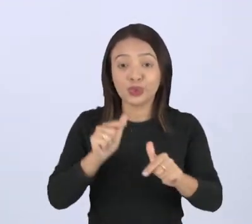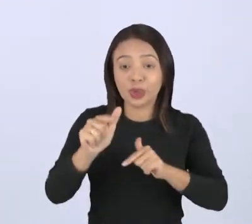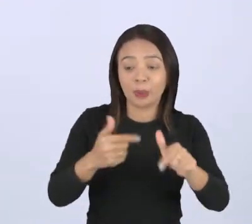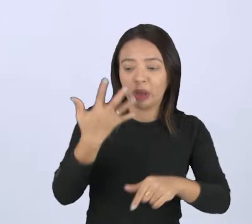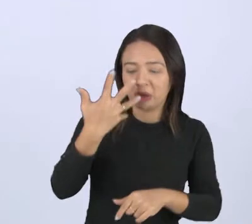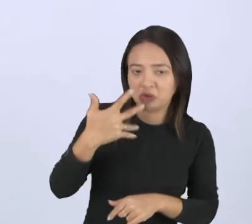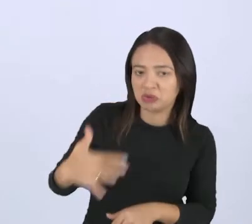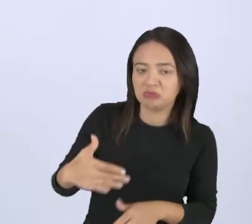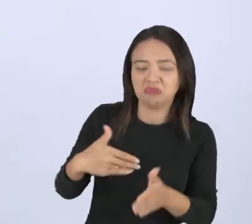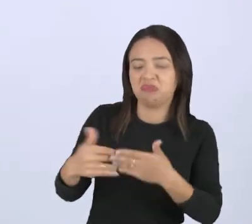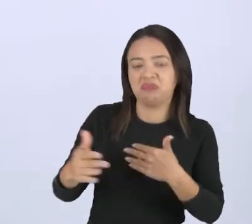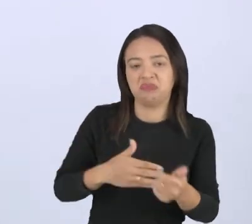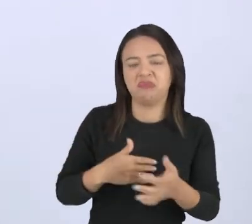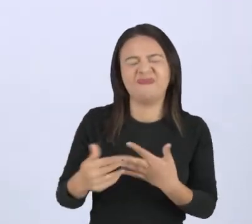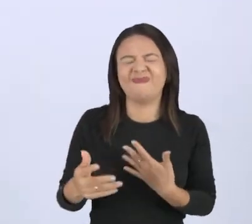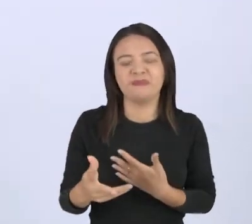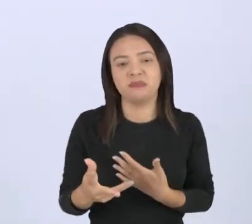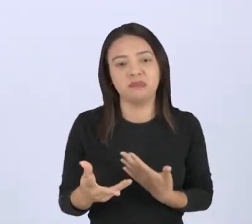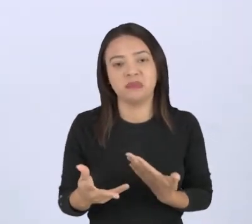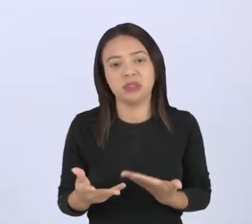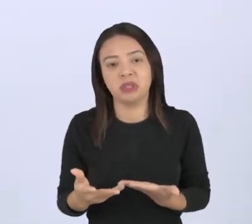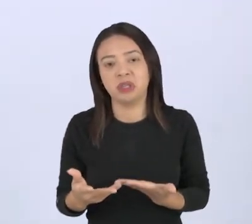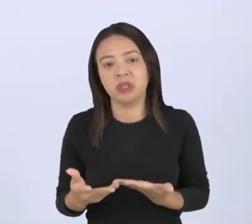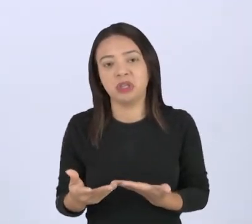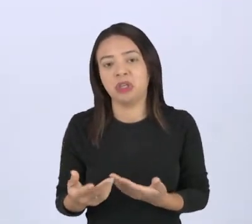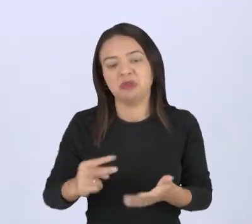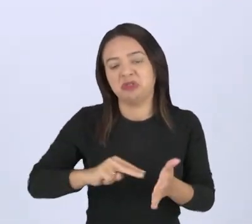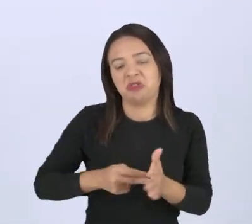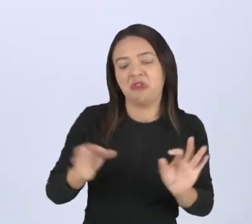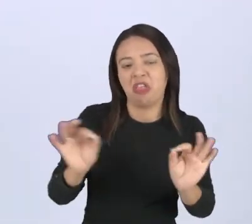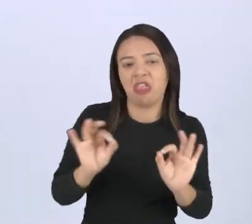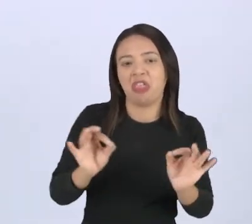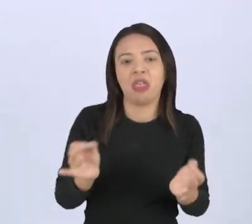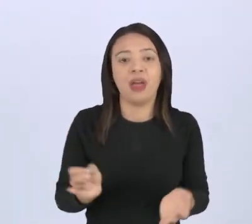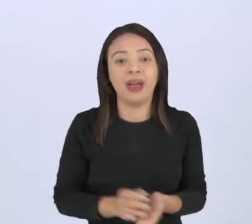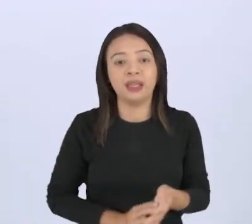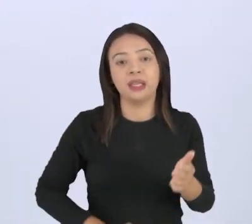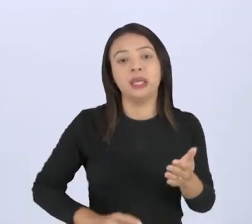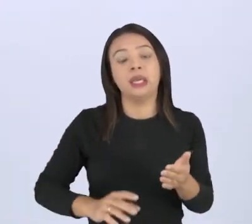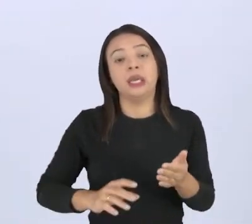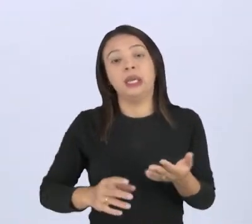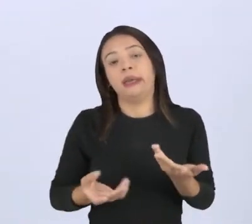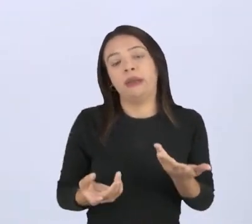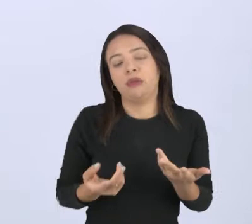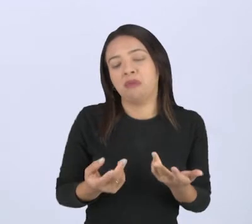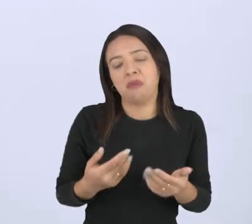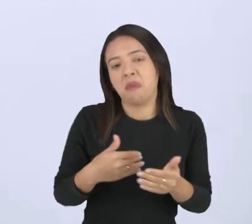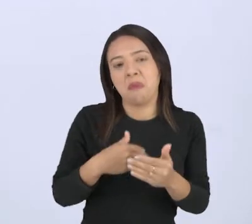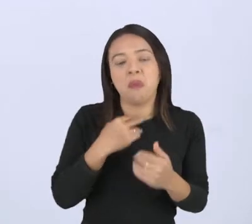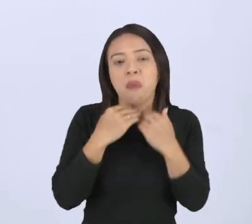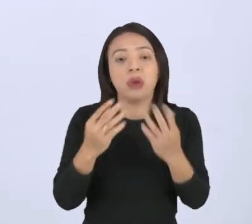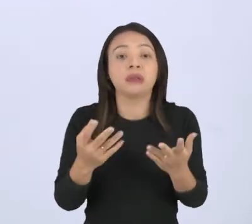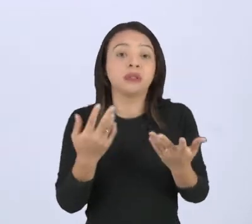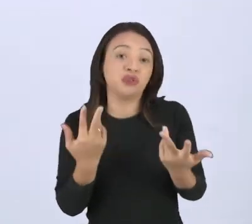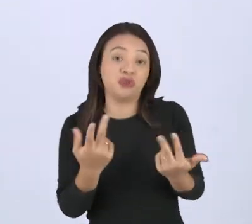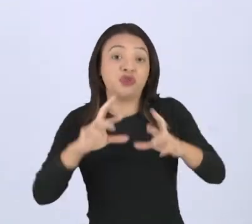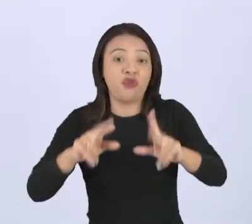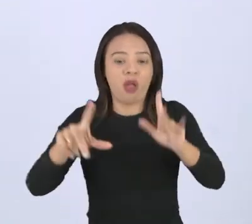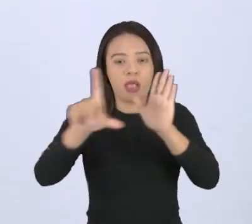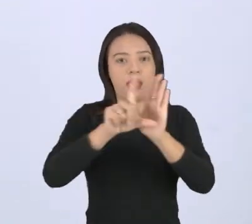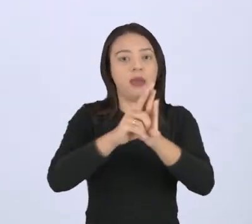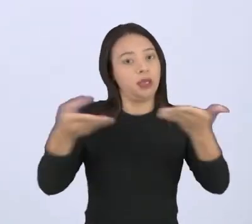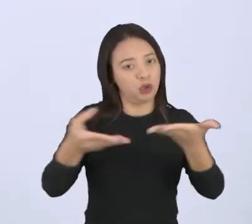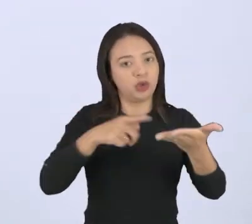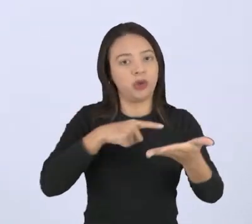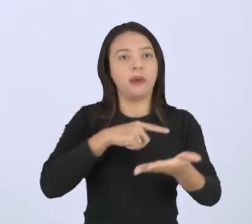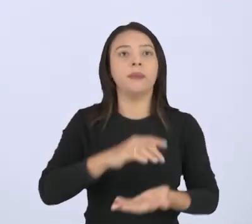levada em consideração como um tipo de exploração inadequada, como as leis de hoje dizem. Trabalhavam nas minas, eram ajudante